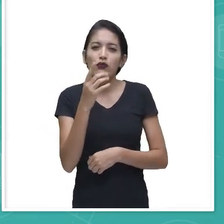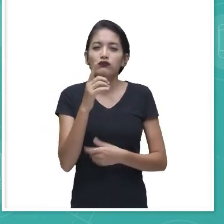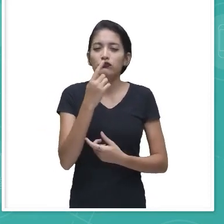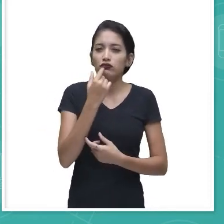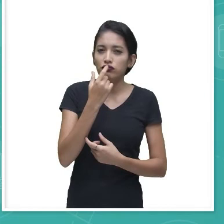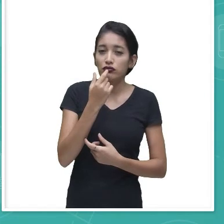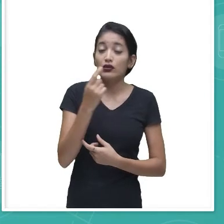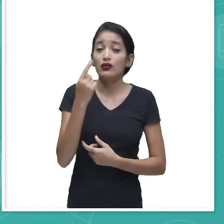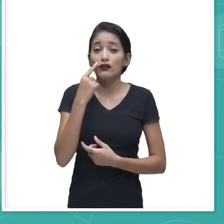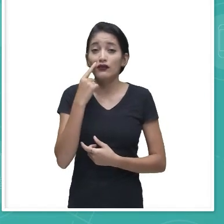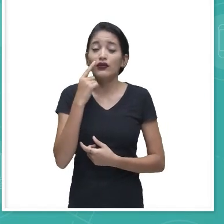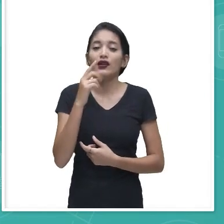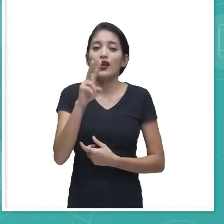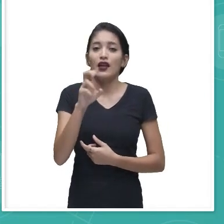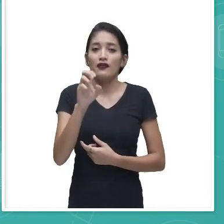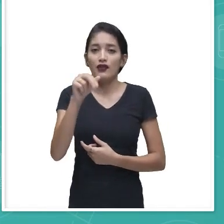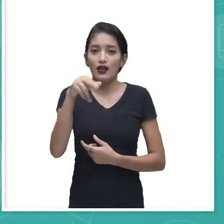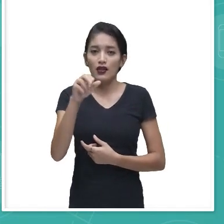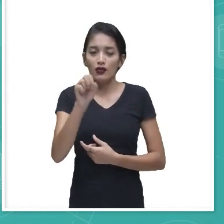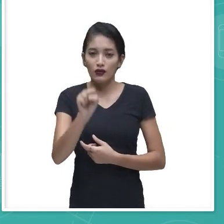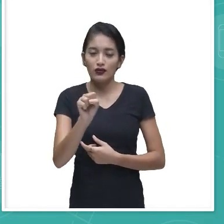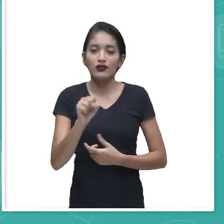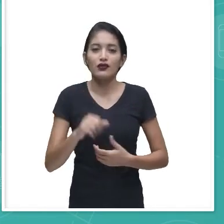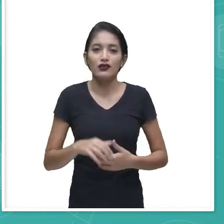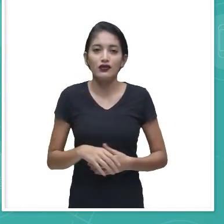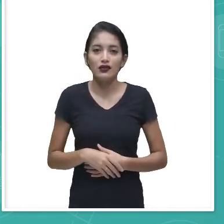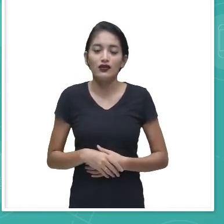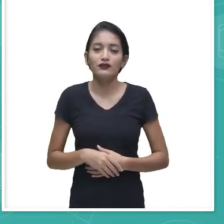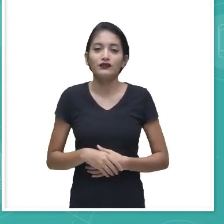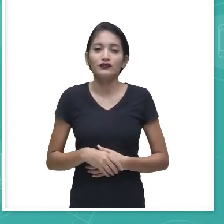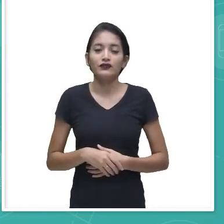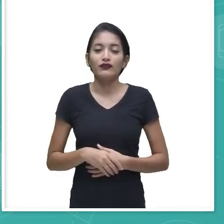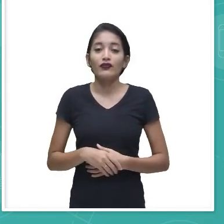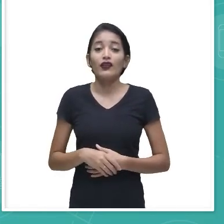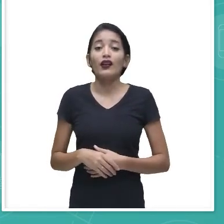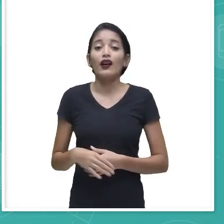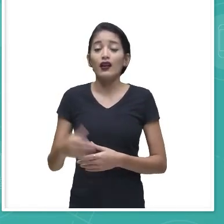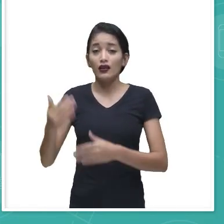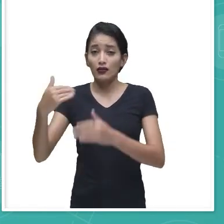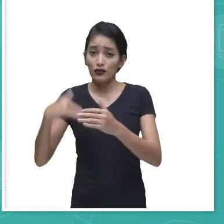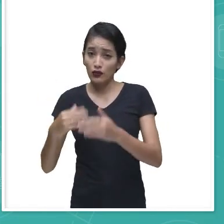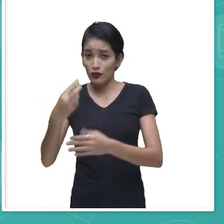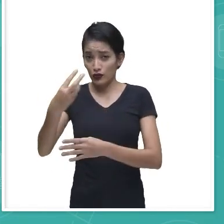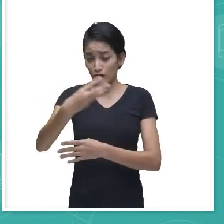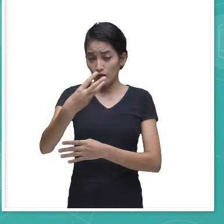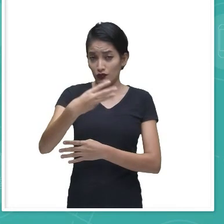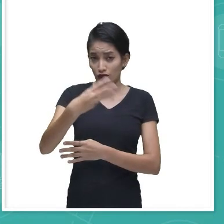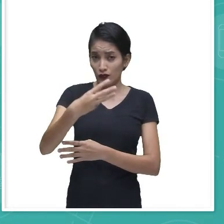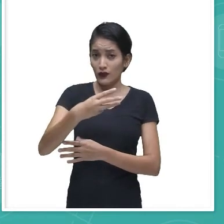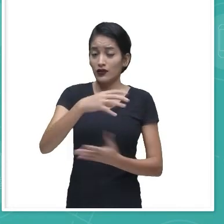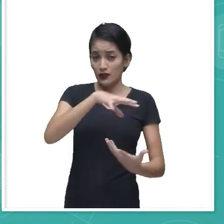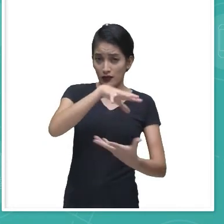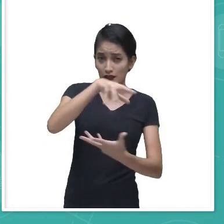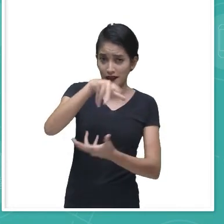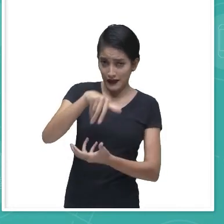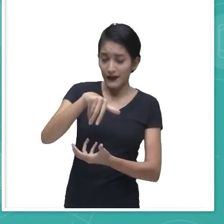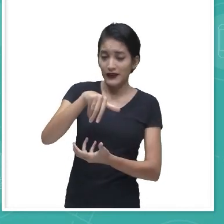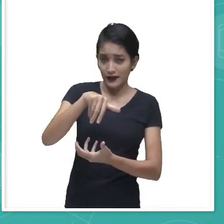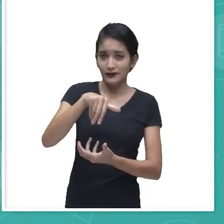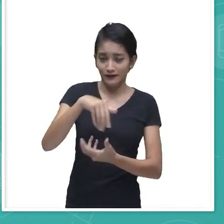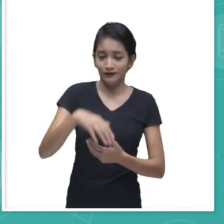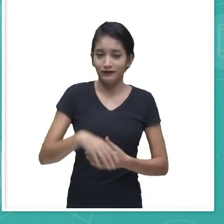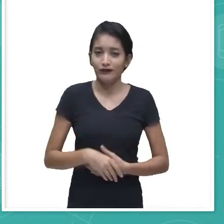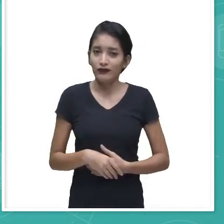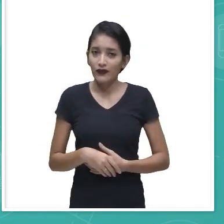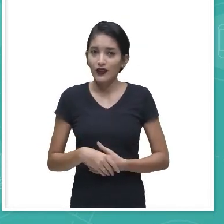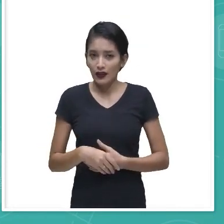vê Vênus, tá? E aqui, logo abaixo da minha mão, a gente tem o nosso planeta Terra, tá? Então, ele está